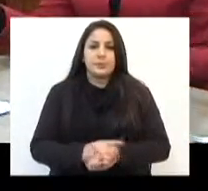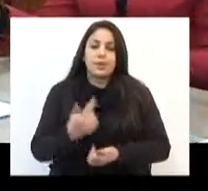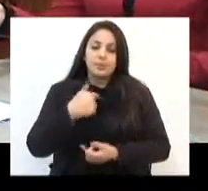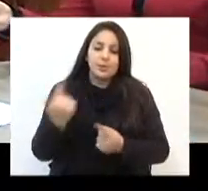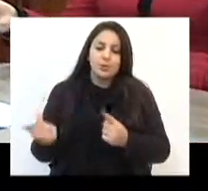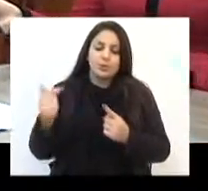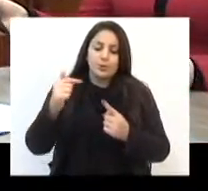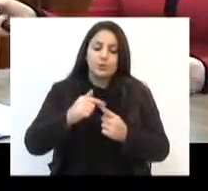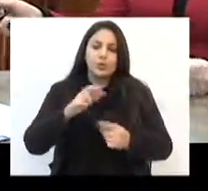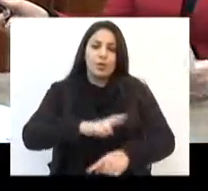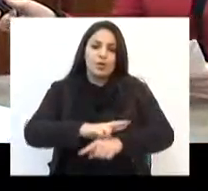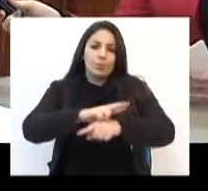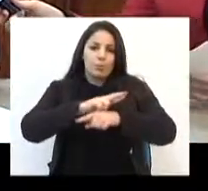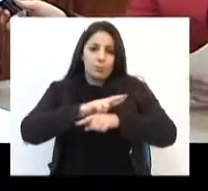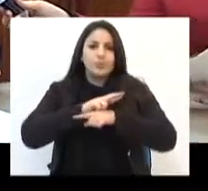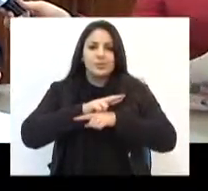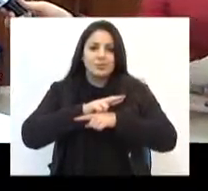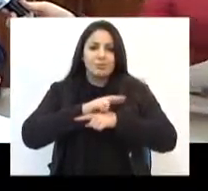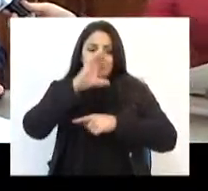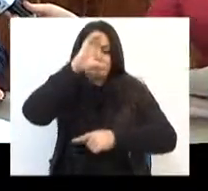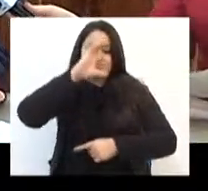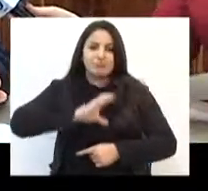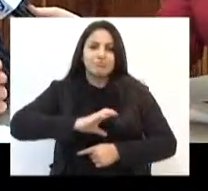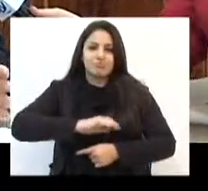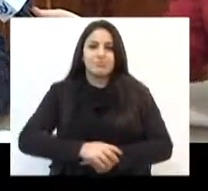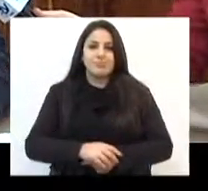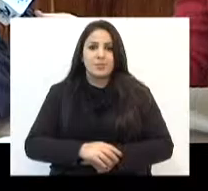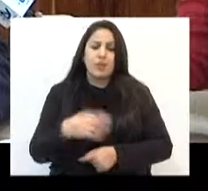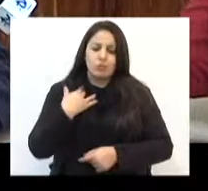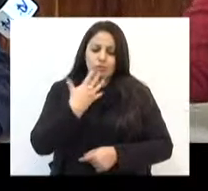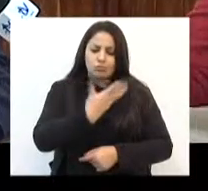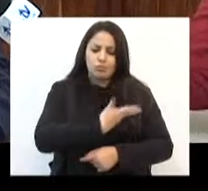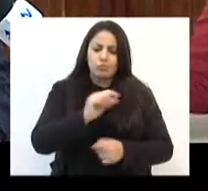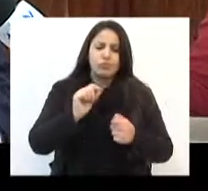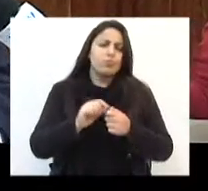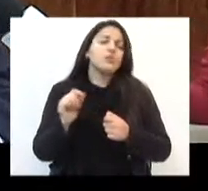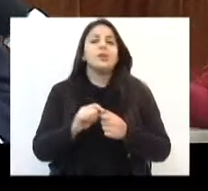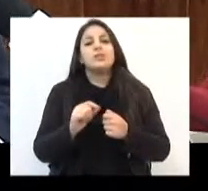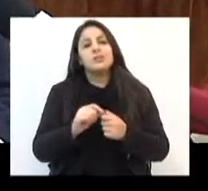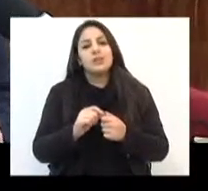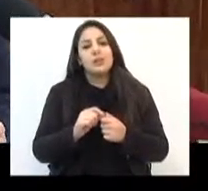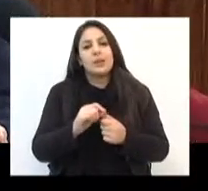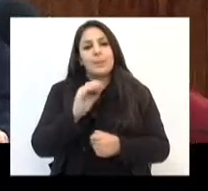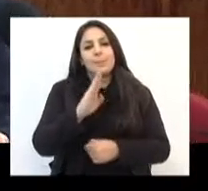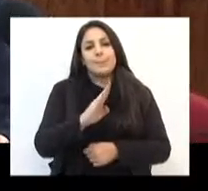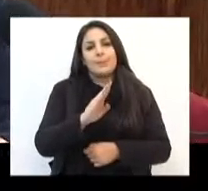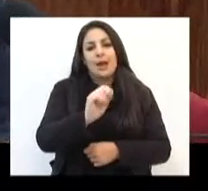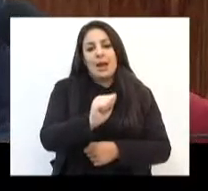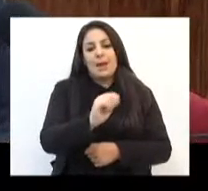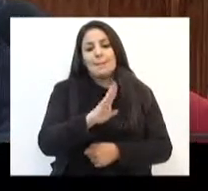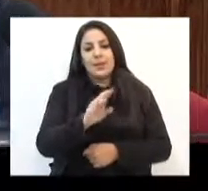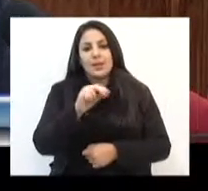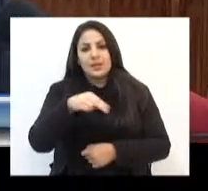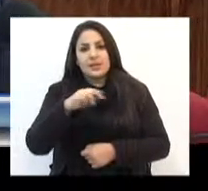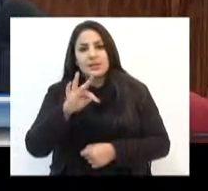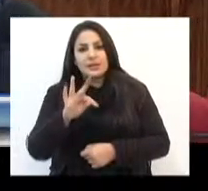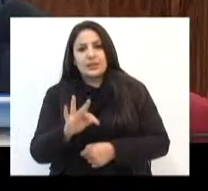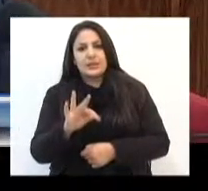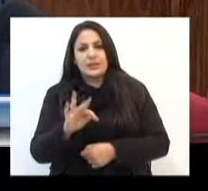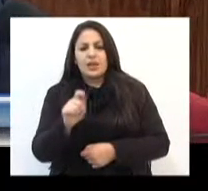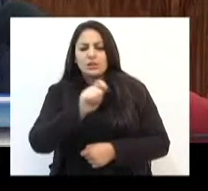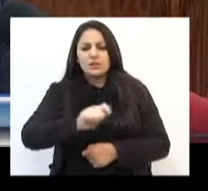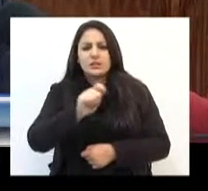vereador Eduardo Pelicioli, que emitiu parecer contrário a este texto através da COPNR. Vereador Alberi Grando, eu quero então que o